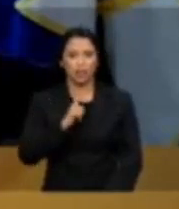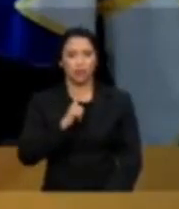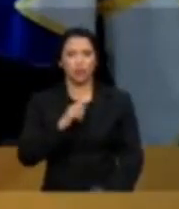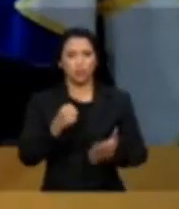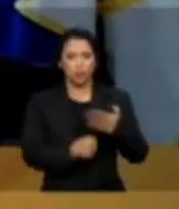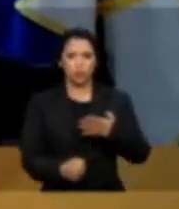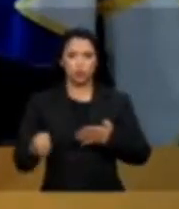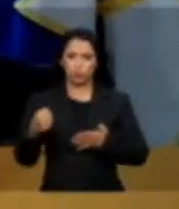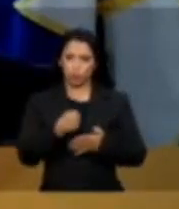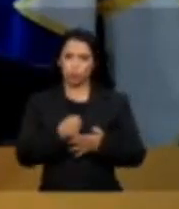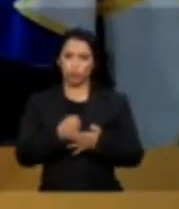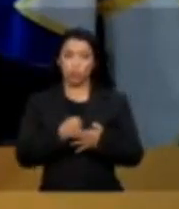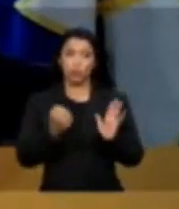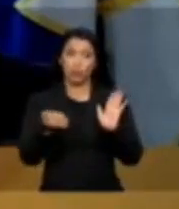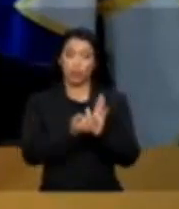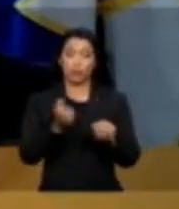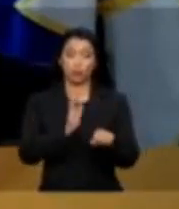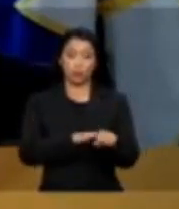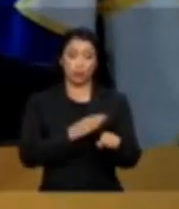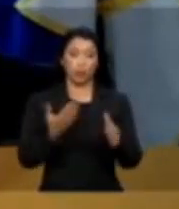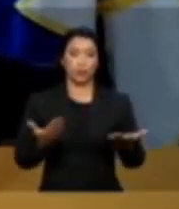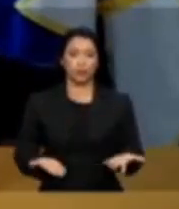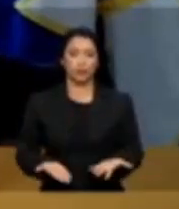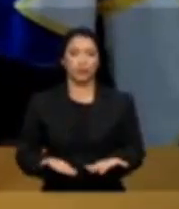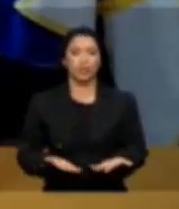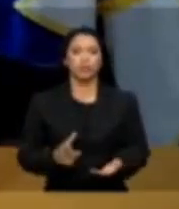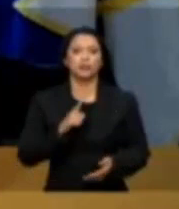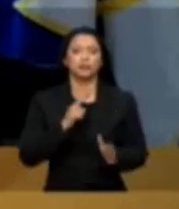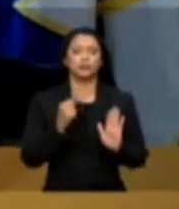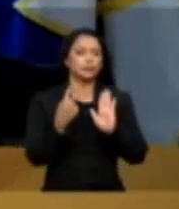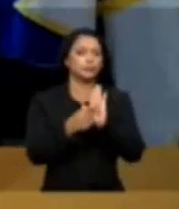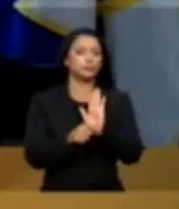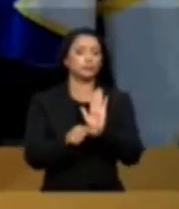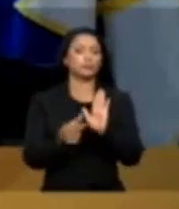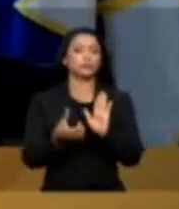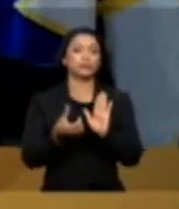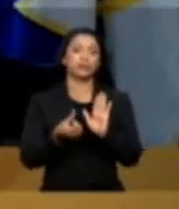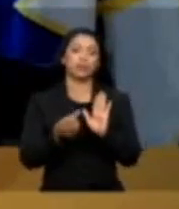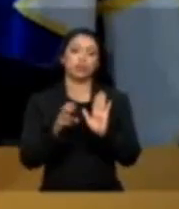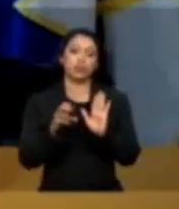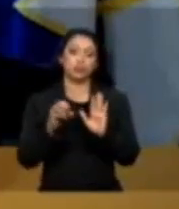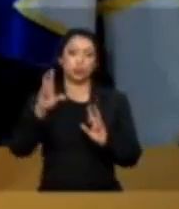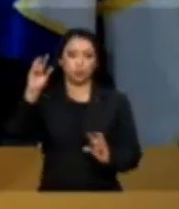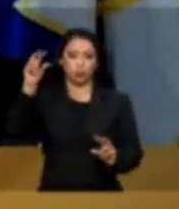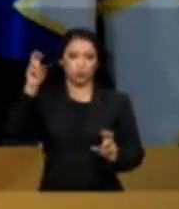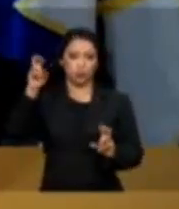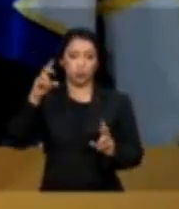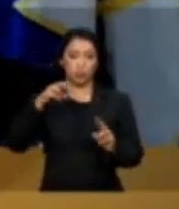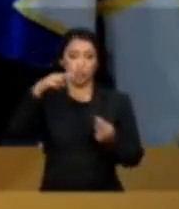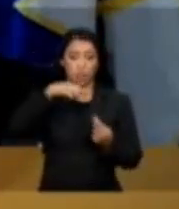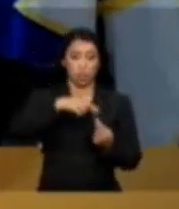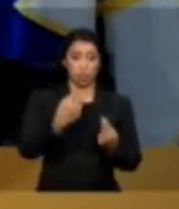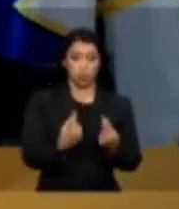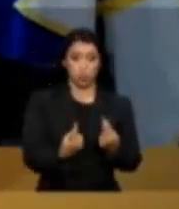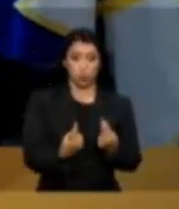súmula favorável ao marco temporal. Consta do verbete 650, abro aspas, os incisos